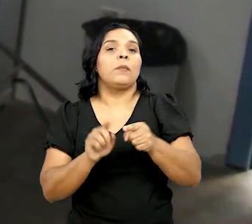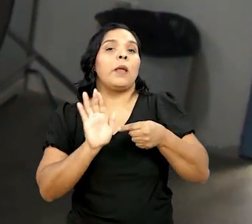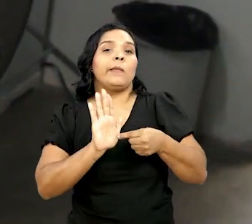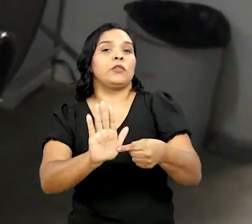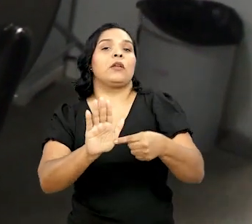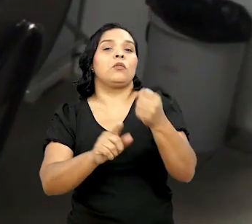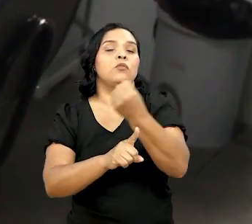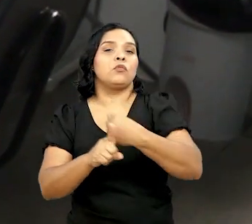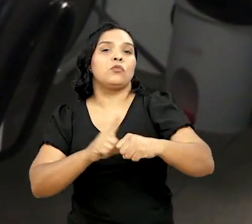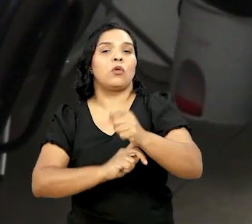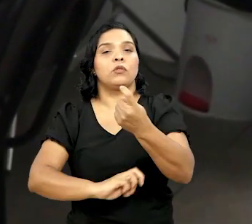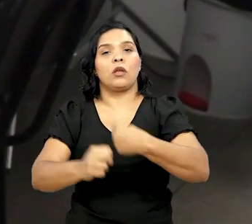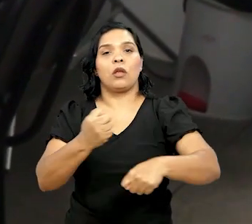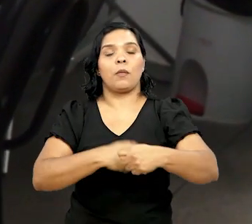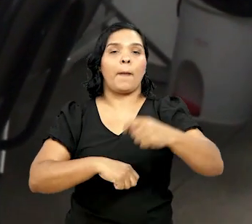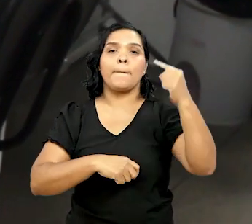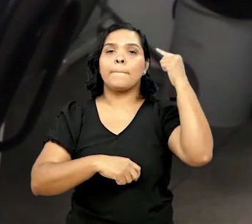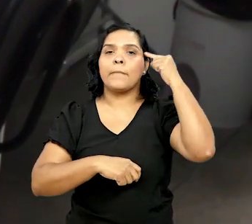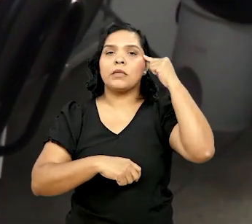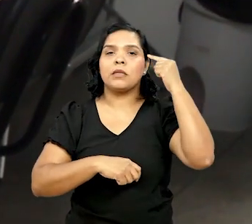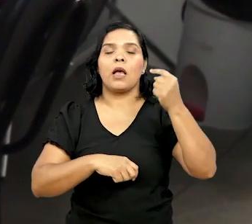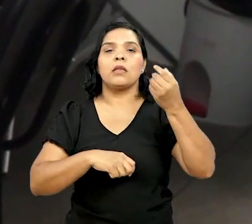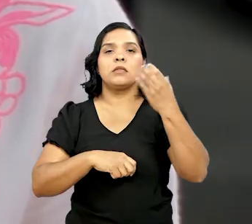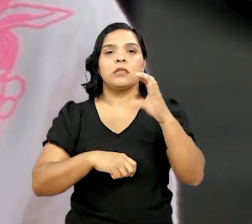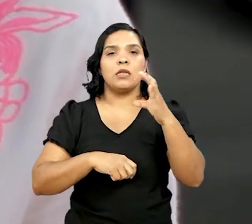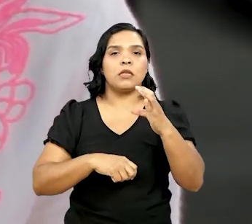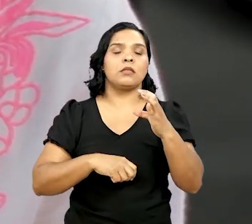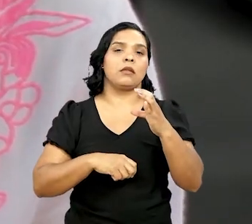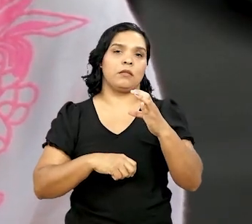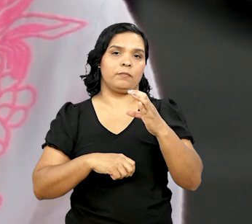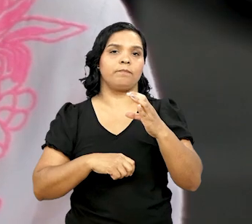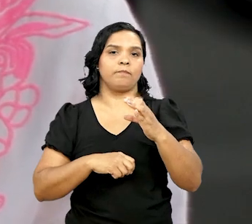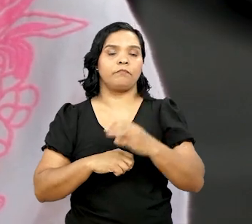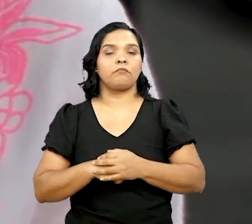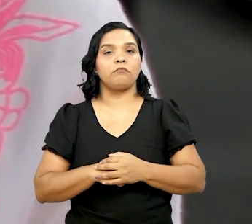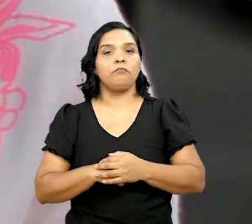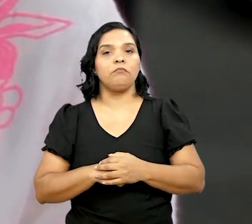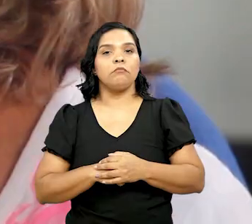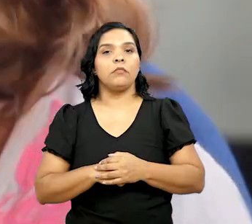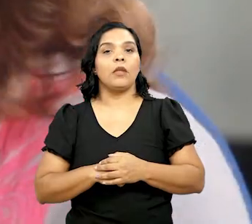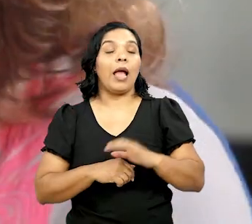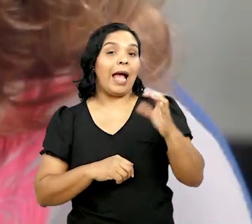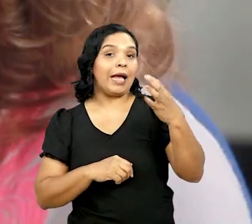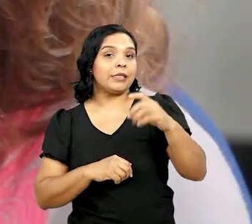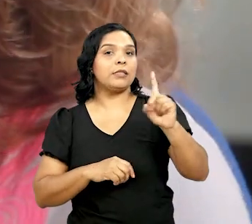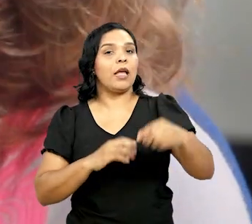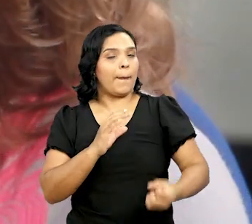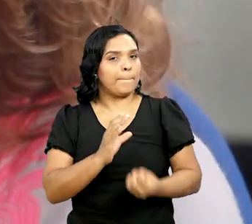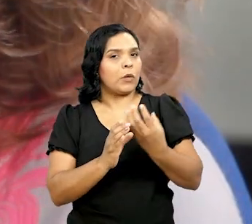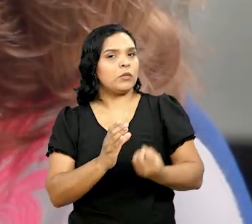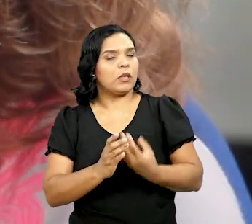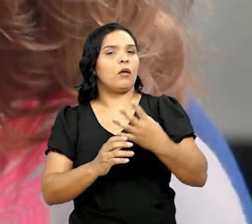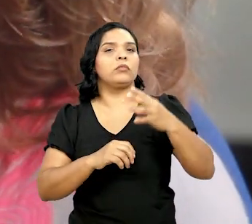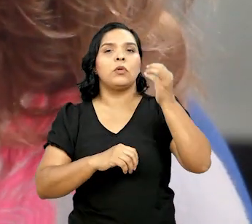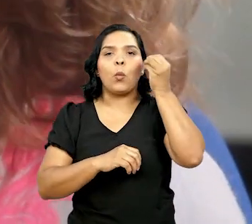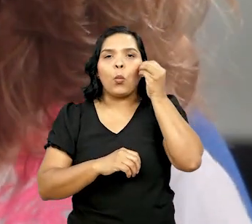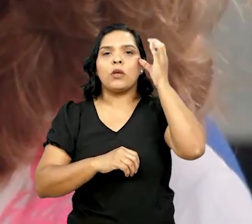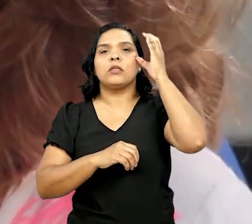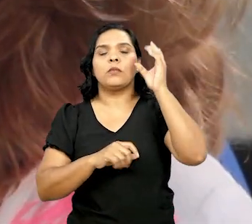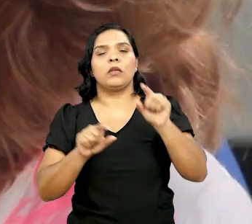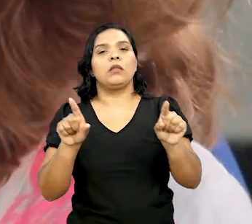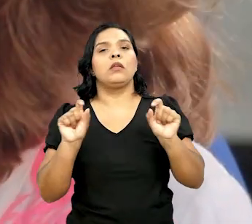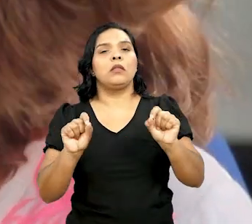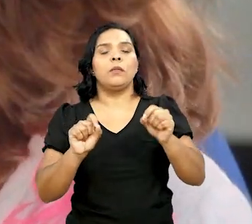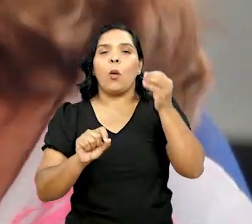Socioeconômicos, é pensar em ciência como conhecimento social. Olha só, a ciência, ela é produção de conhecimento. E